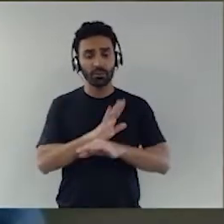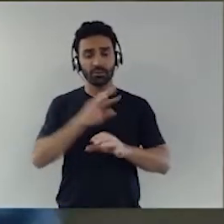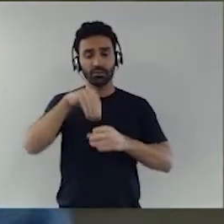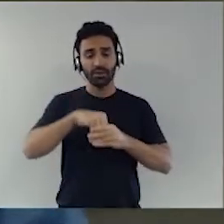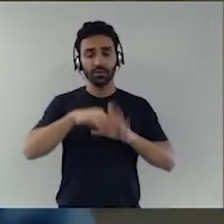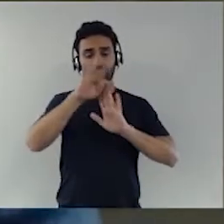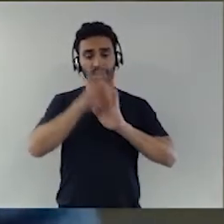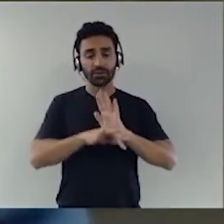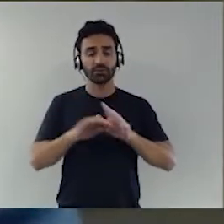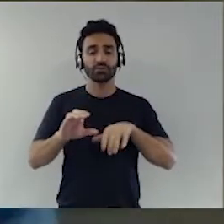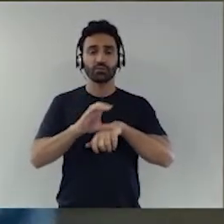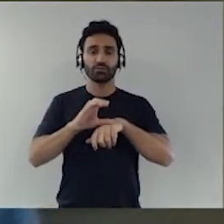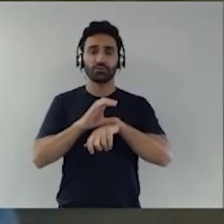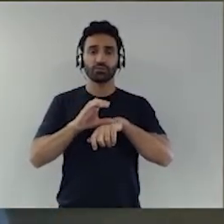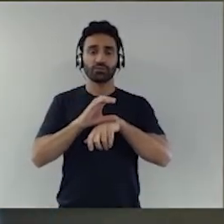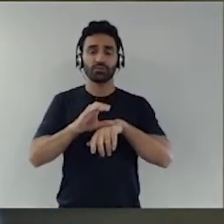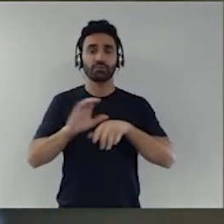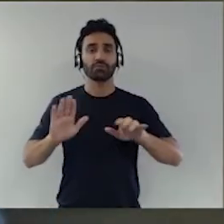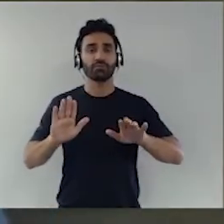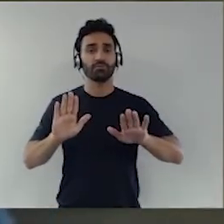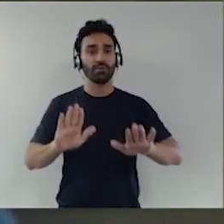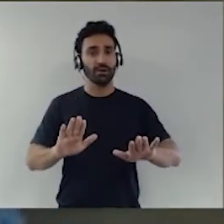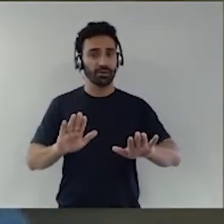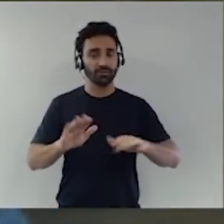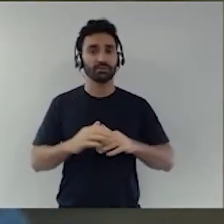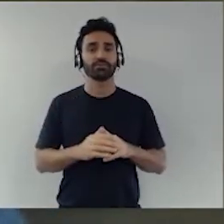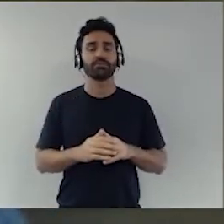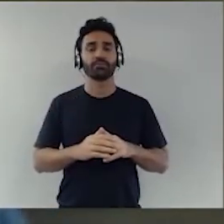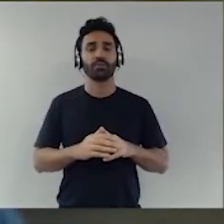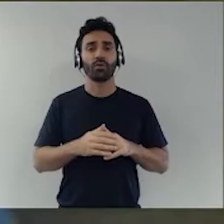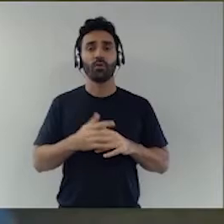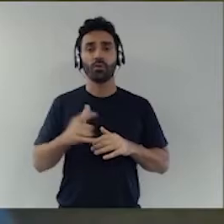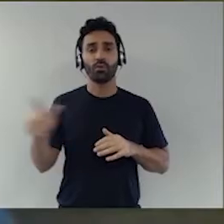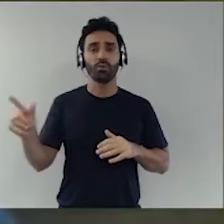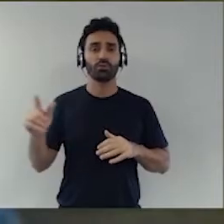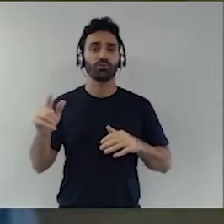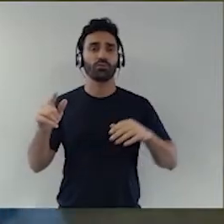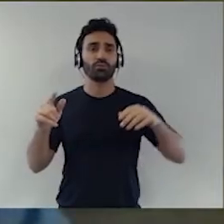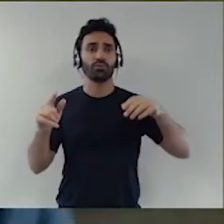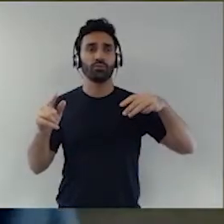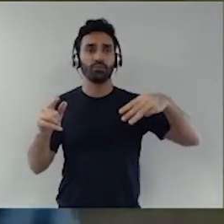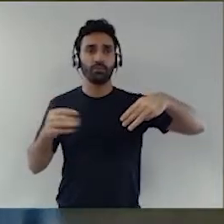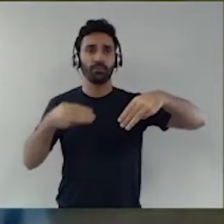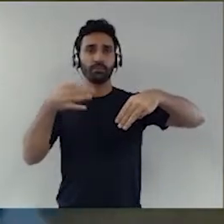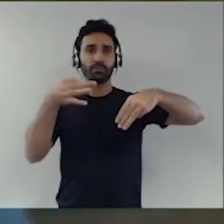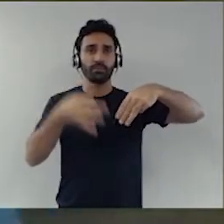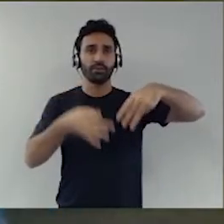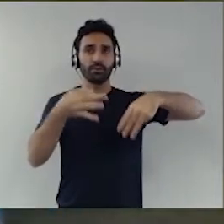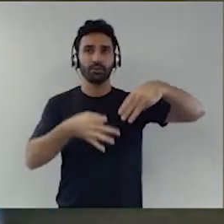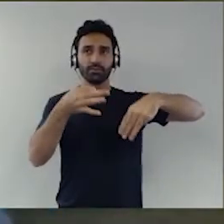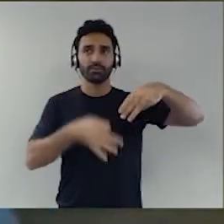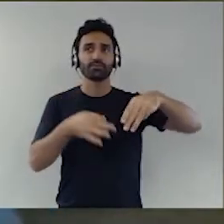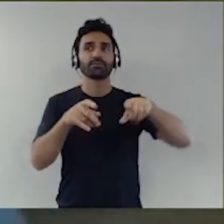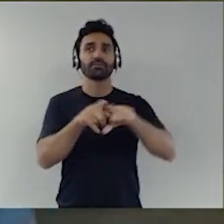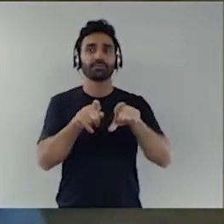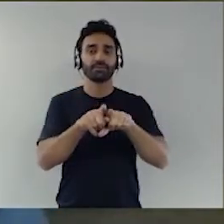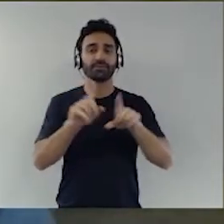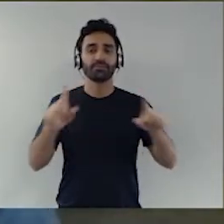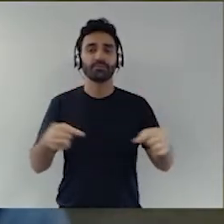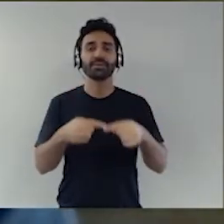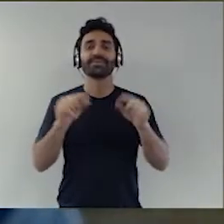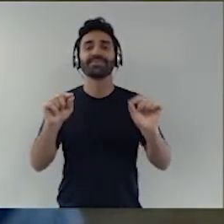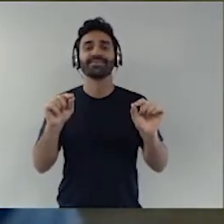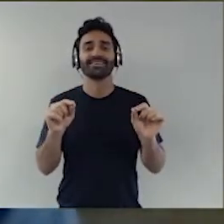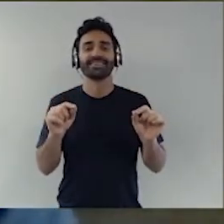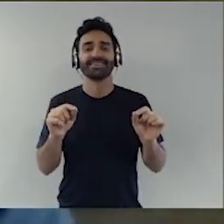Só que, por outro lado, os argumentos dos demais ministros, que, no sentido de